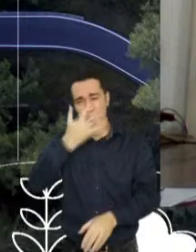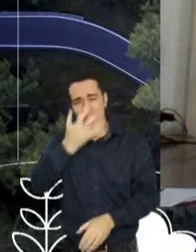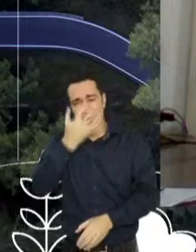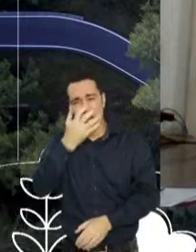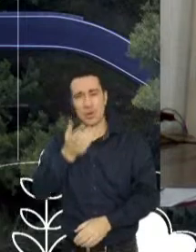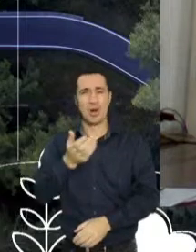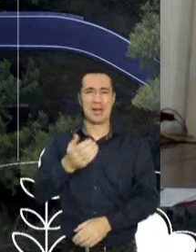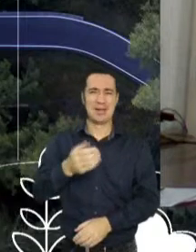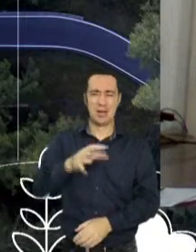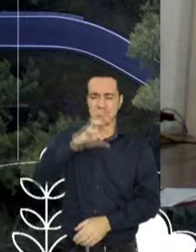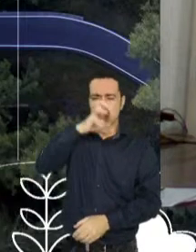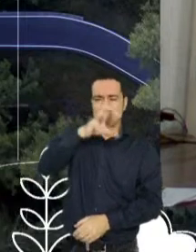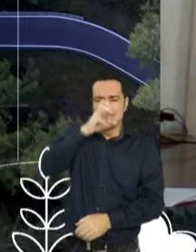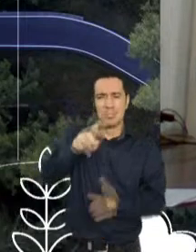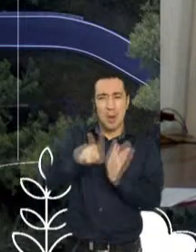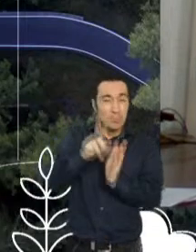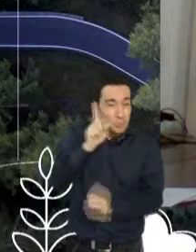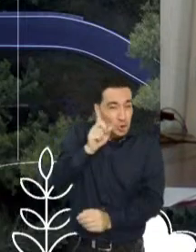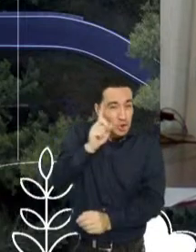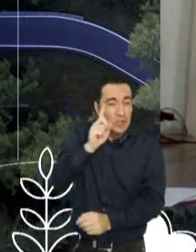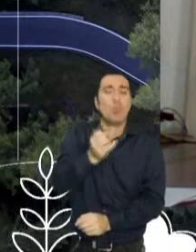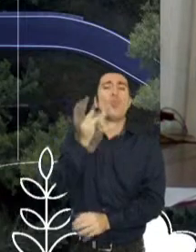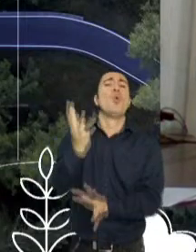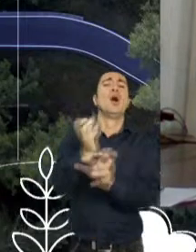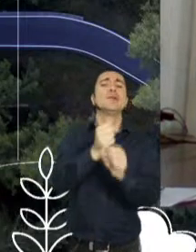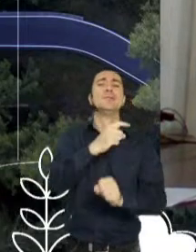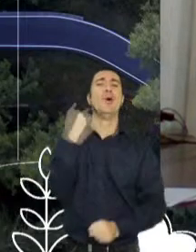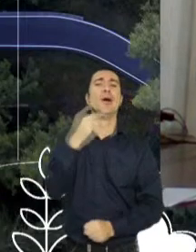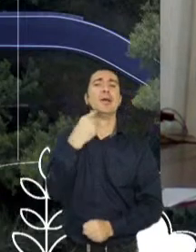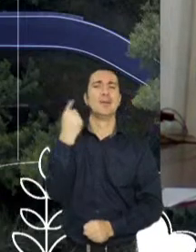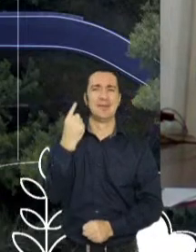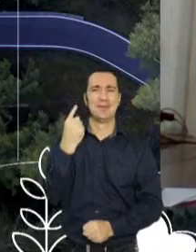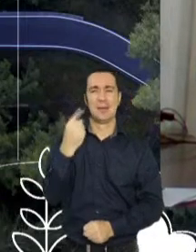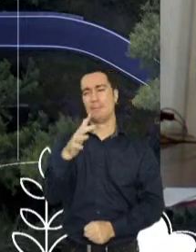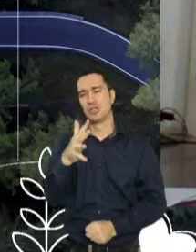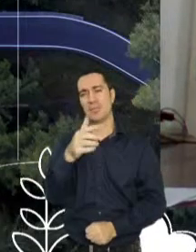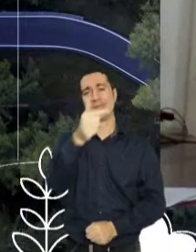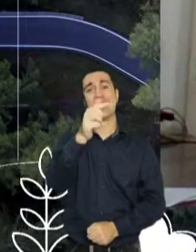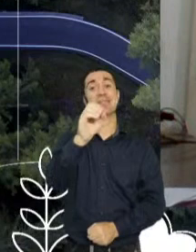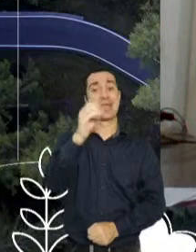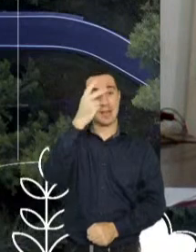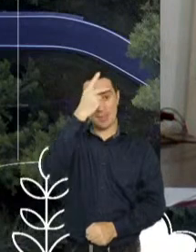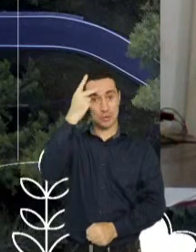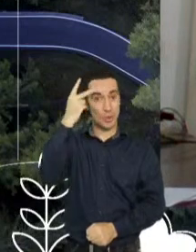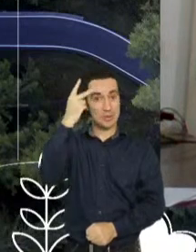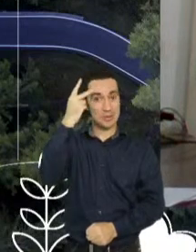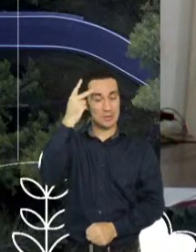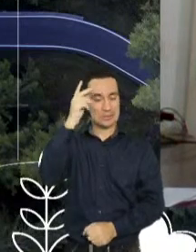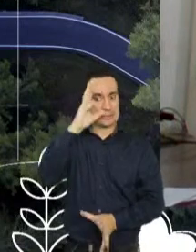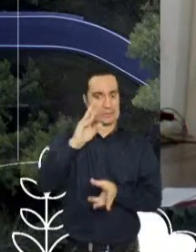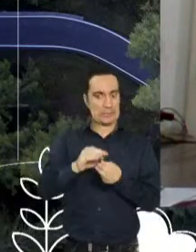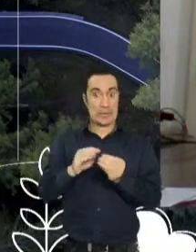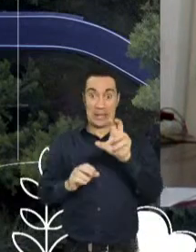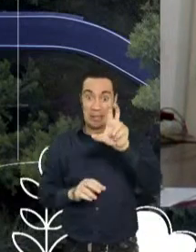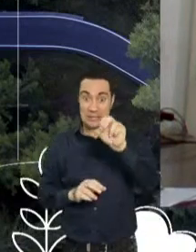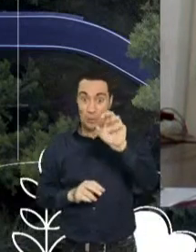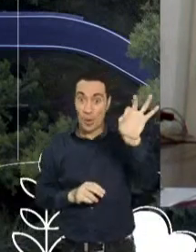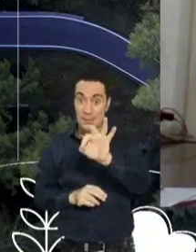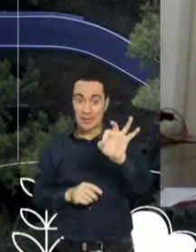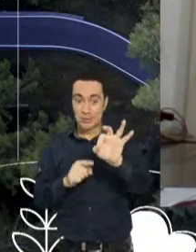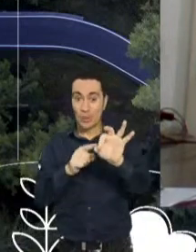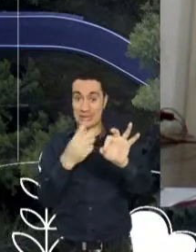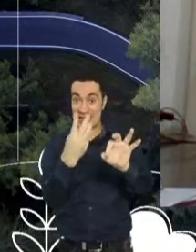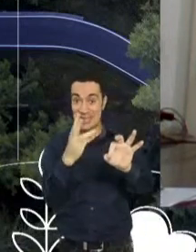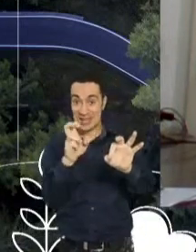respiratórias por dia ao redor de 70 pessoas. 50% disso são 35